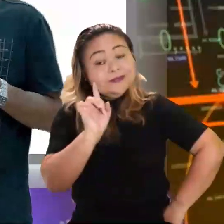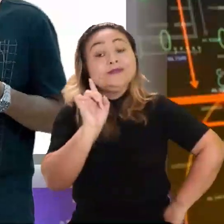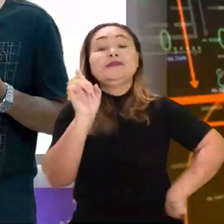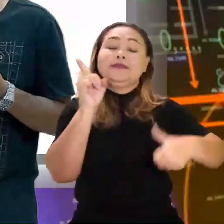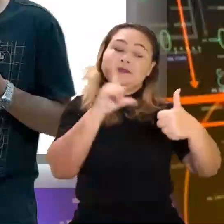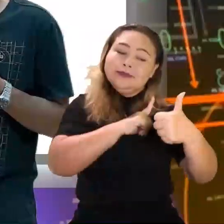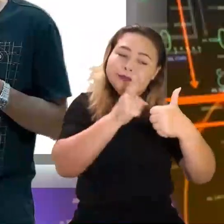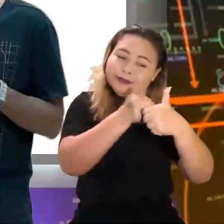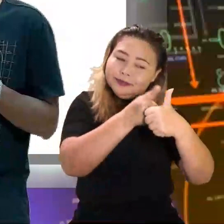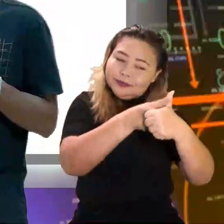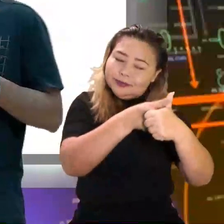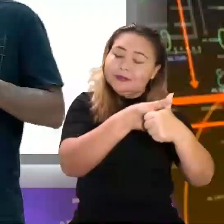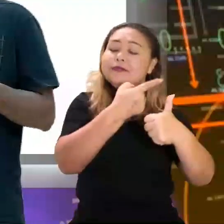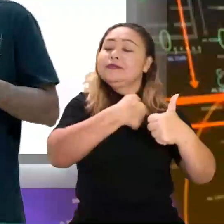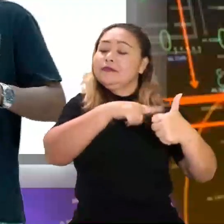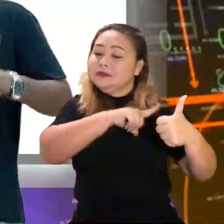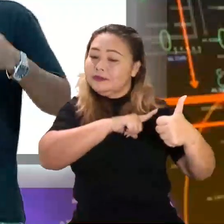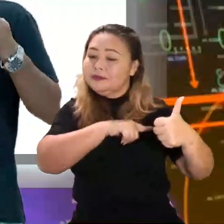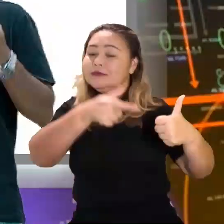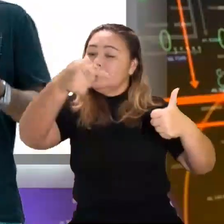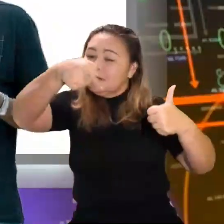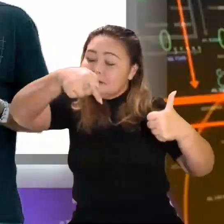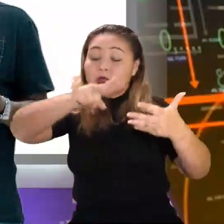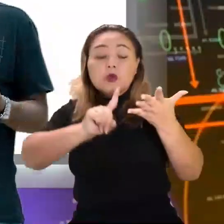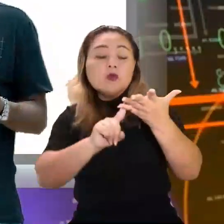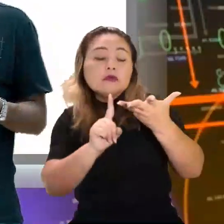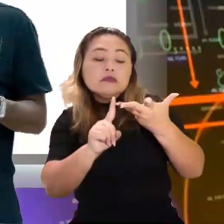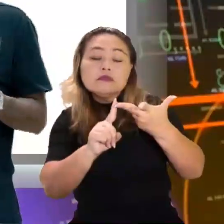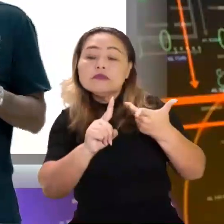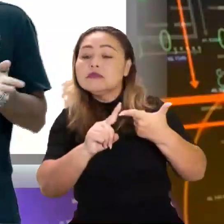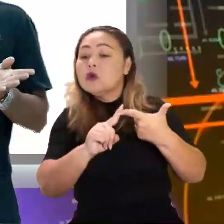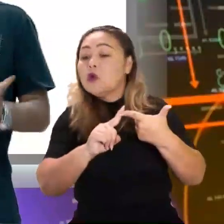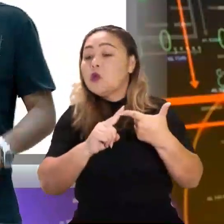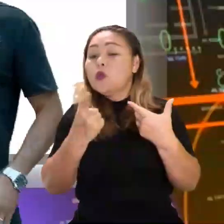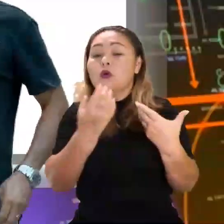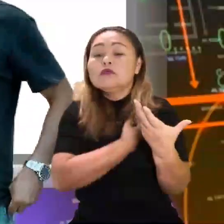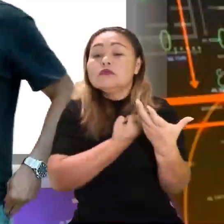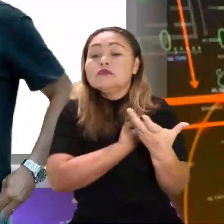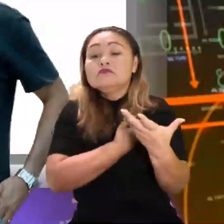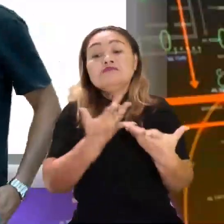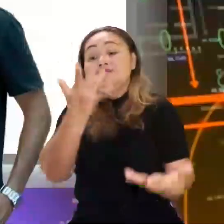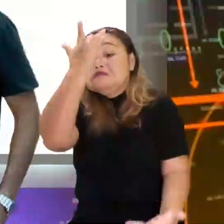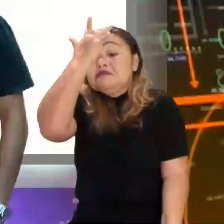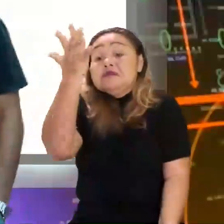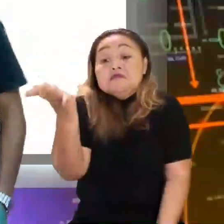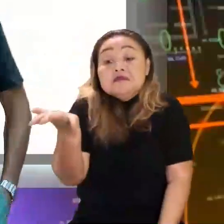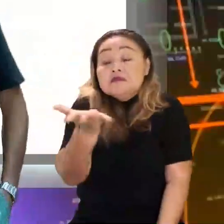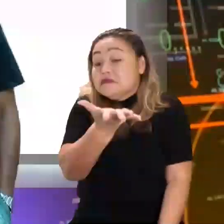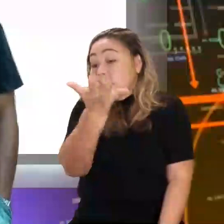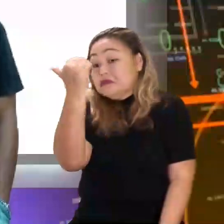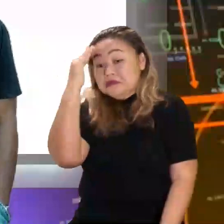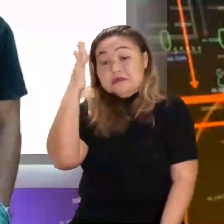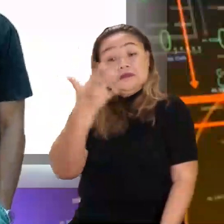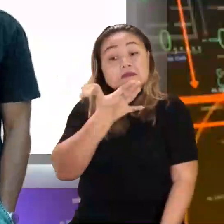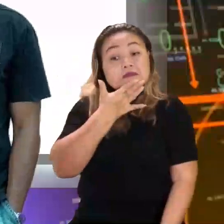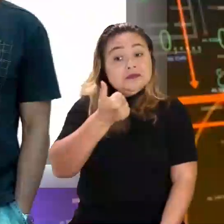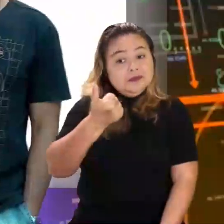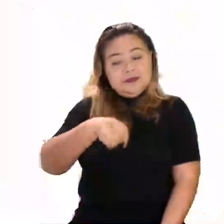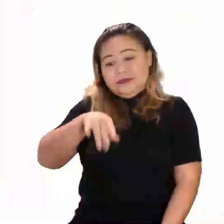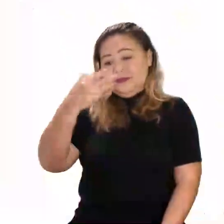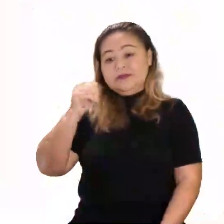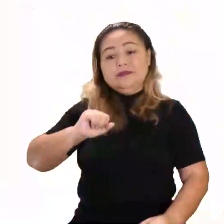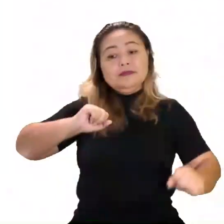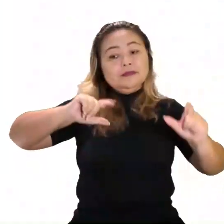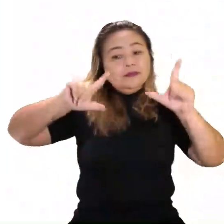primeiro termo, tendo a razão. E quantos termos você quer somar? Bem facinho. Então, partiu entender melhor isso? Vamos